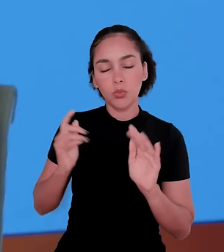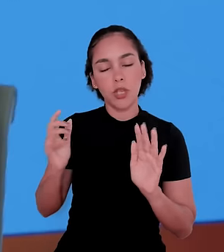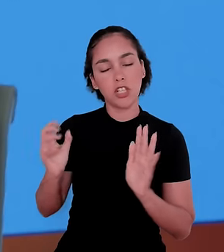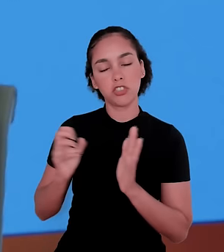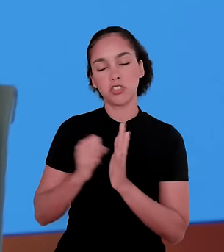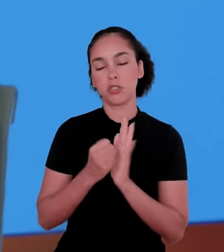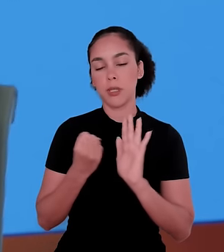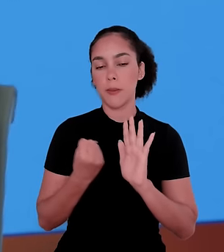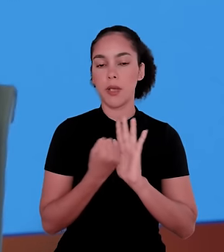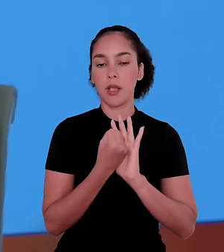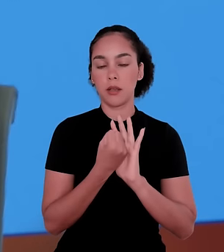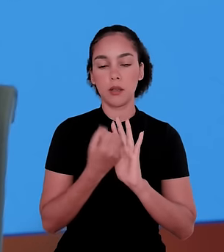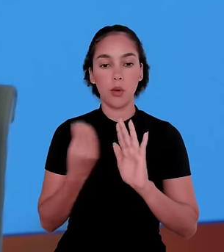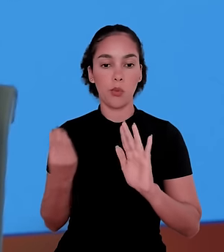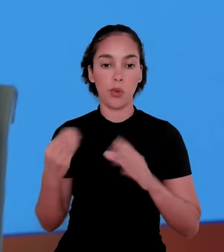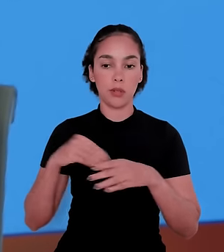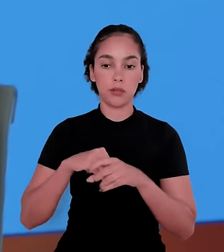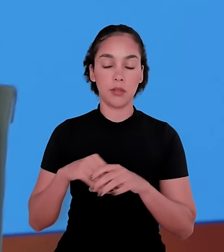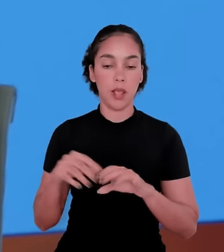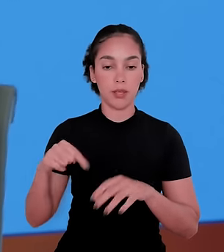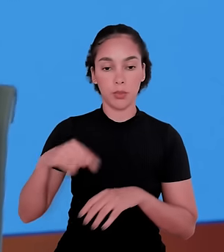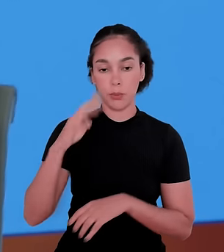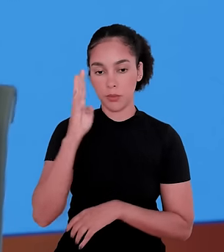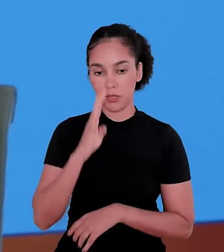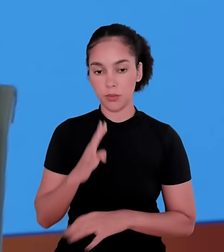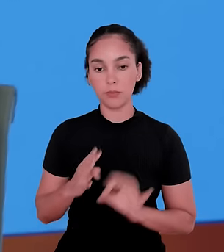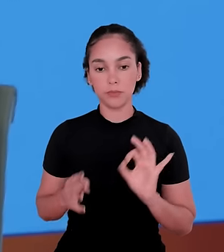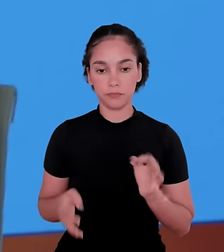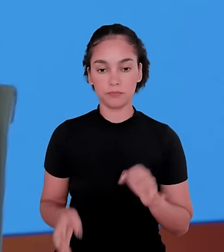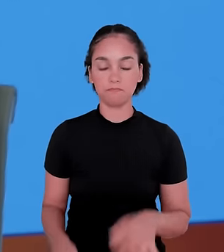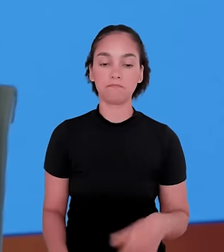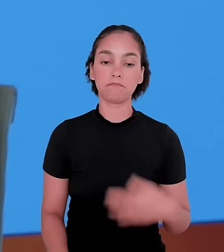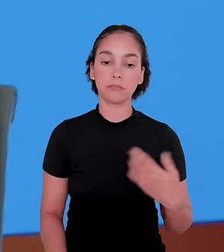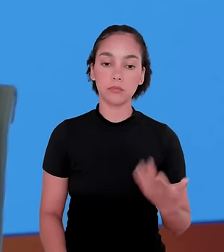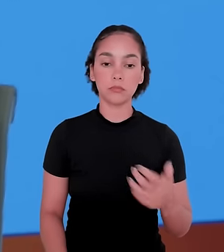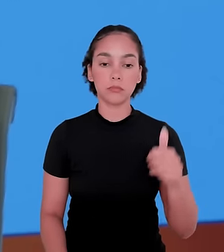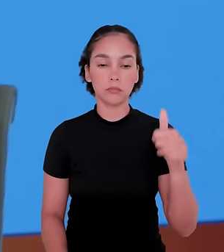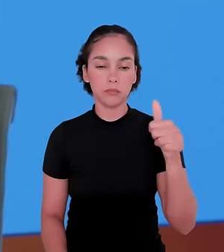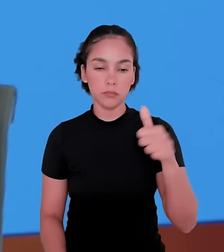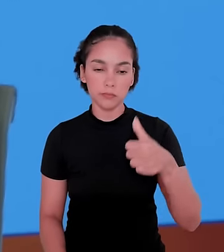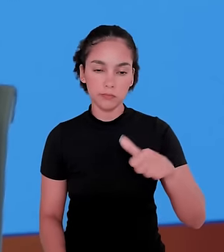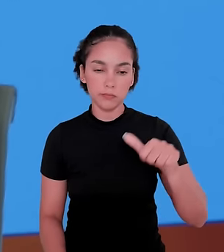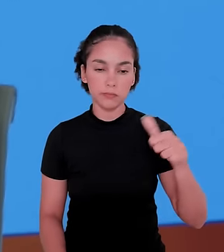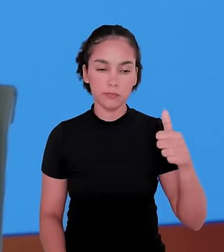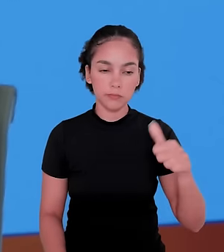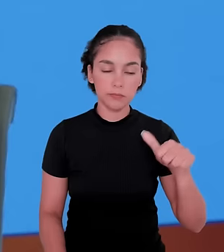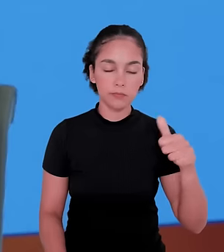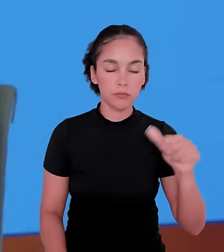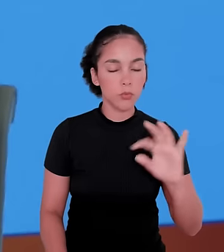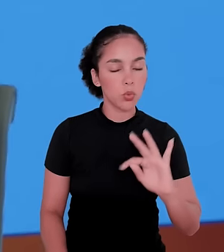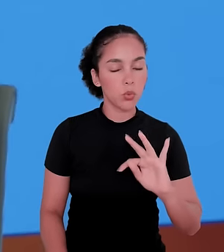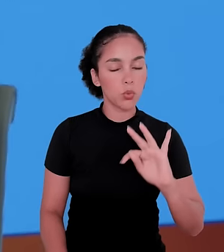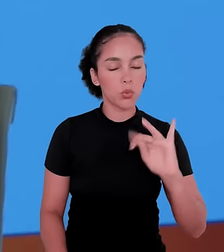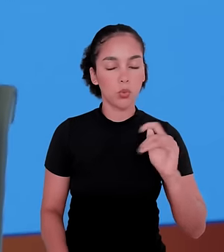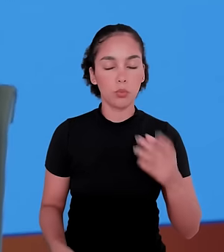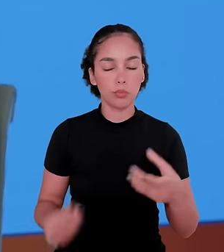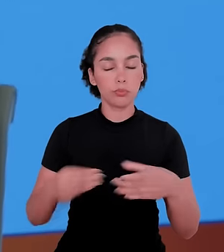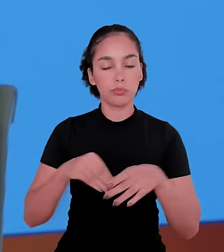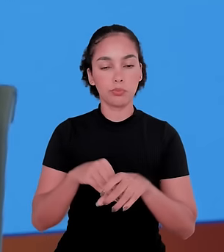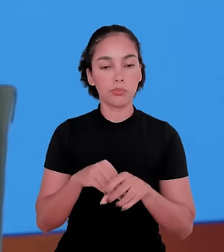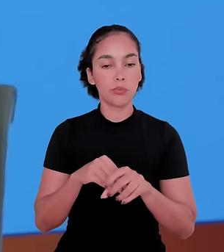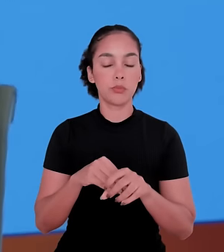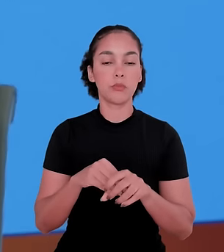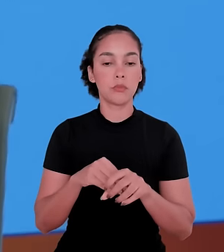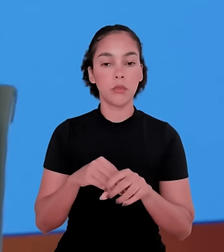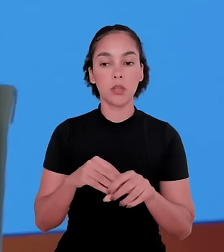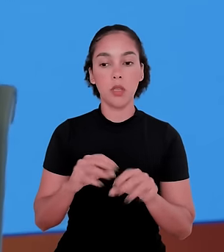marcas que foi depositado no Brasil tá então você vai avaliar eh tudo aquilo que foi depositado concedido ou